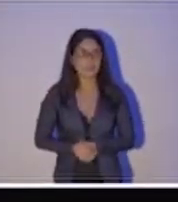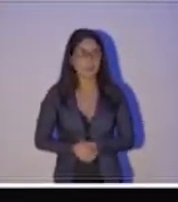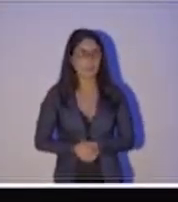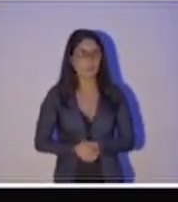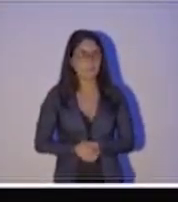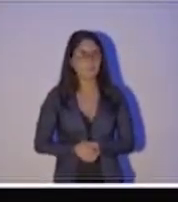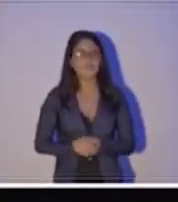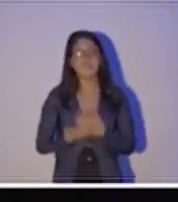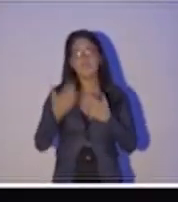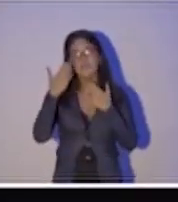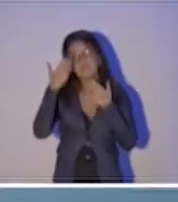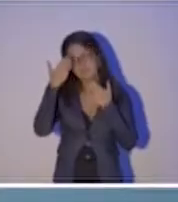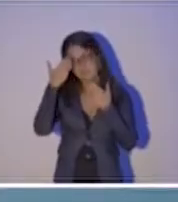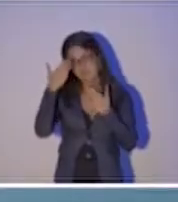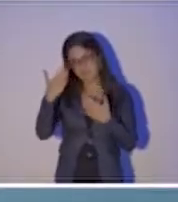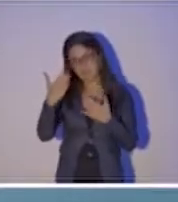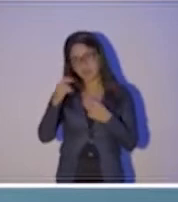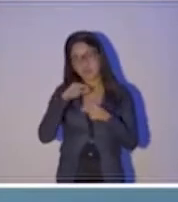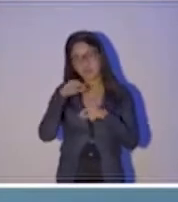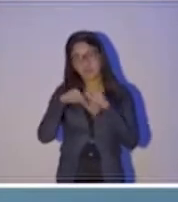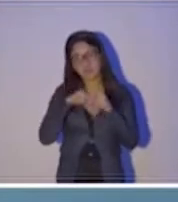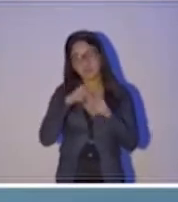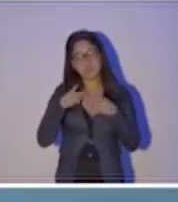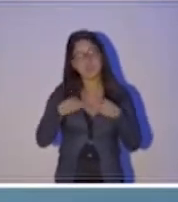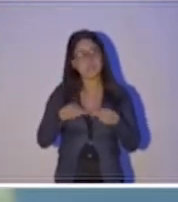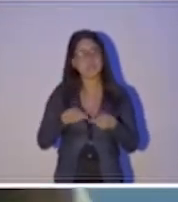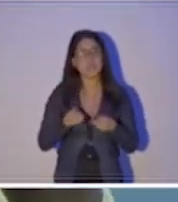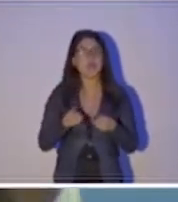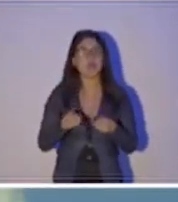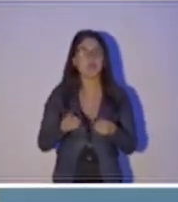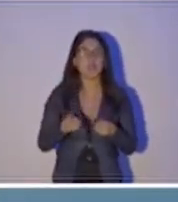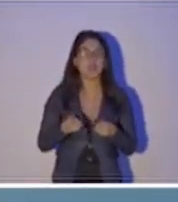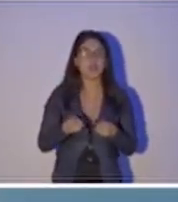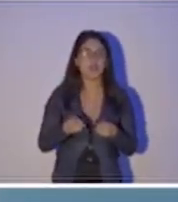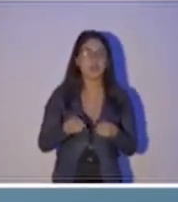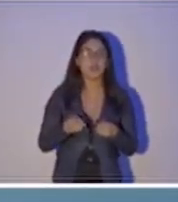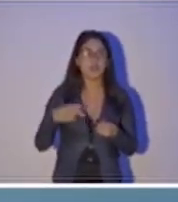Queria agradecer também a parceria de sempre do Ensina Brasil, que é um prazer.